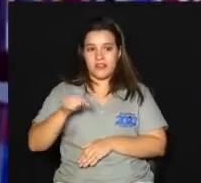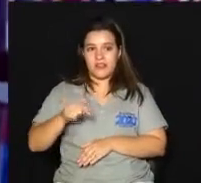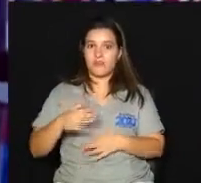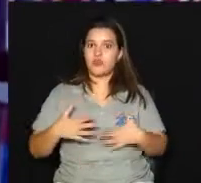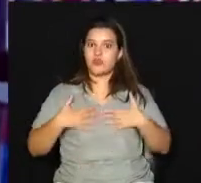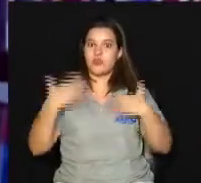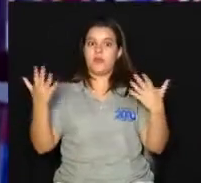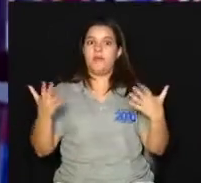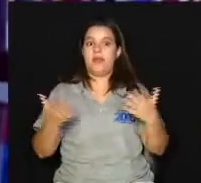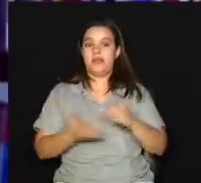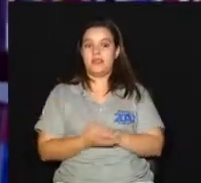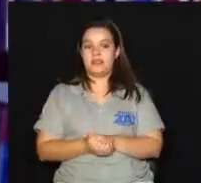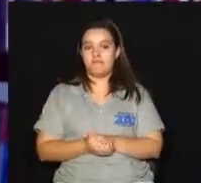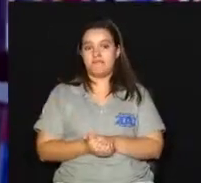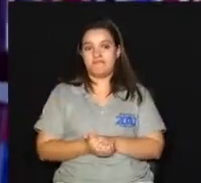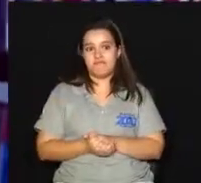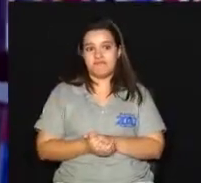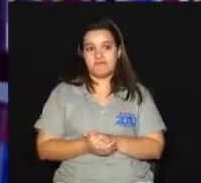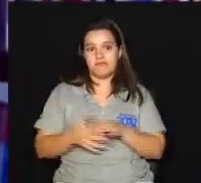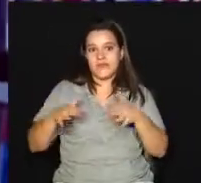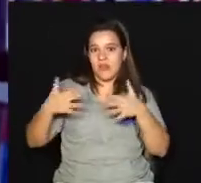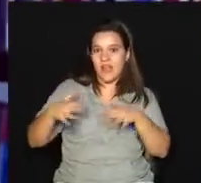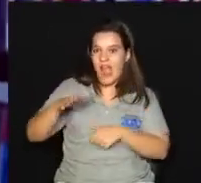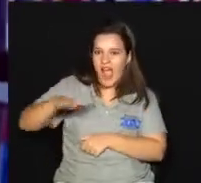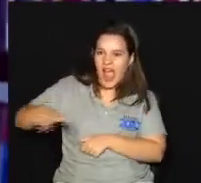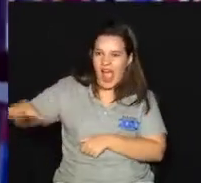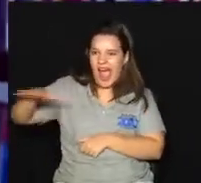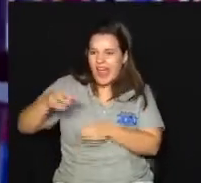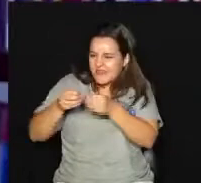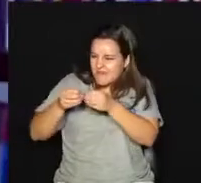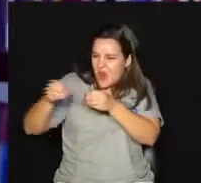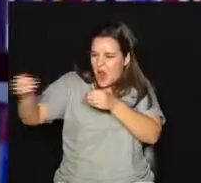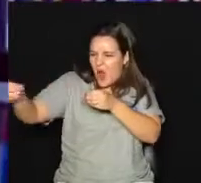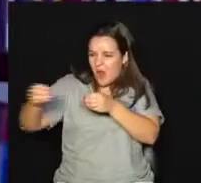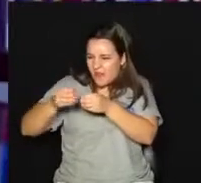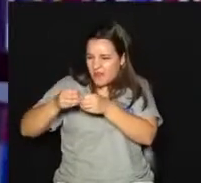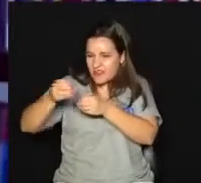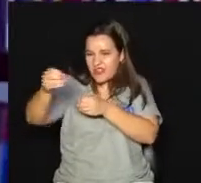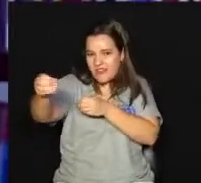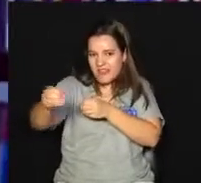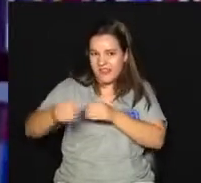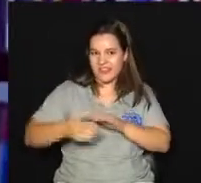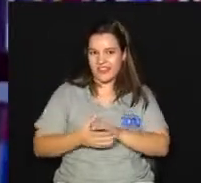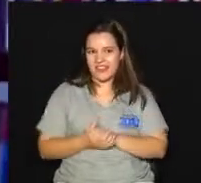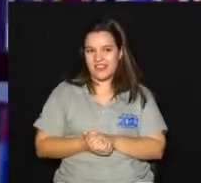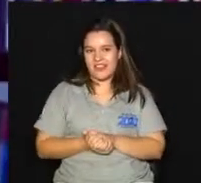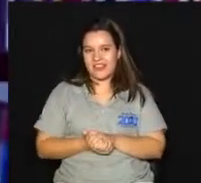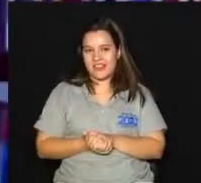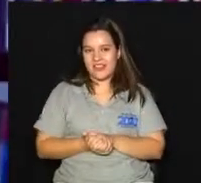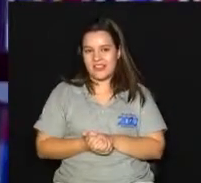grande surpresa. Talvez se fossem áreas mais, vamos dizer